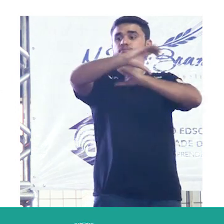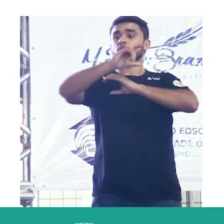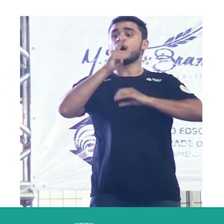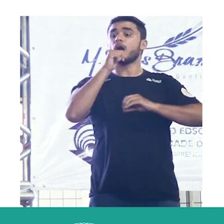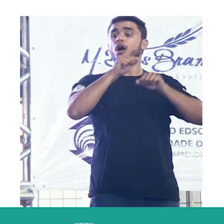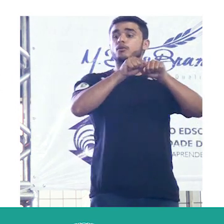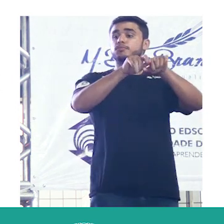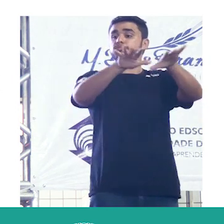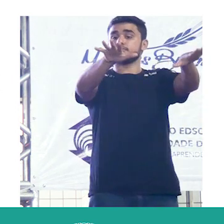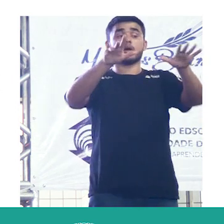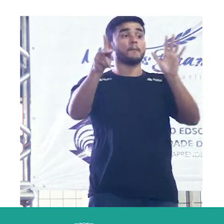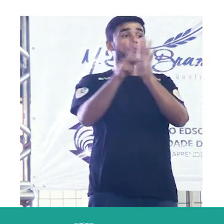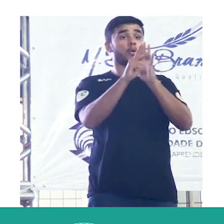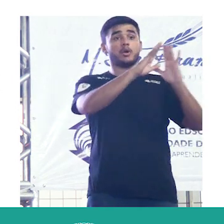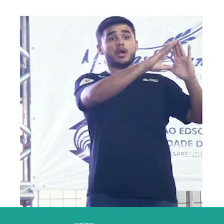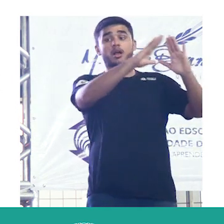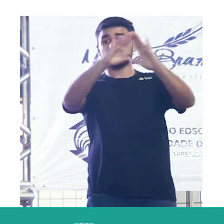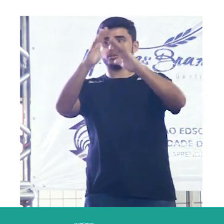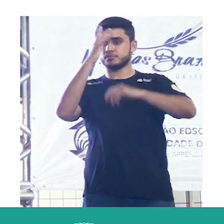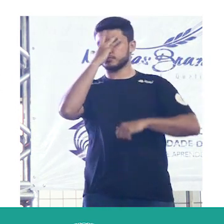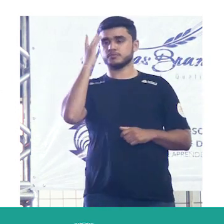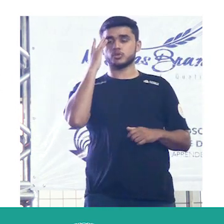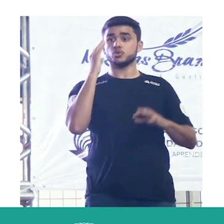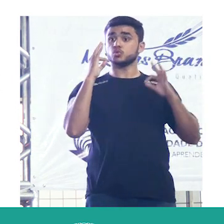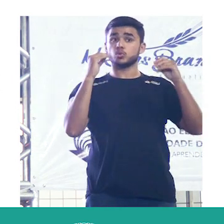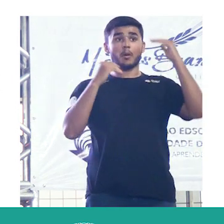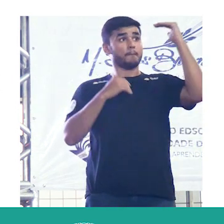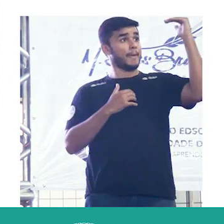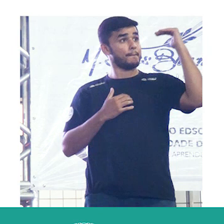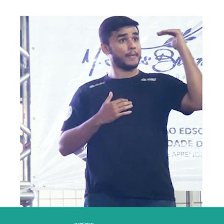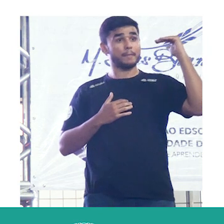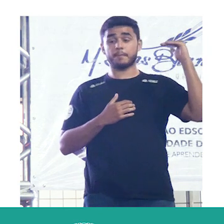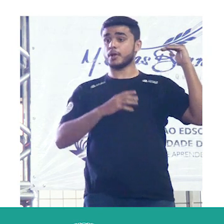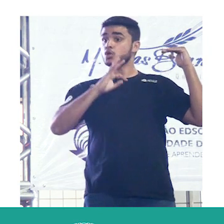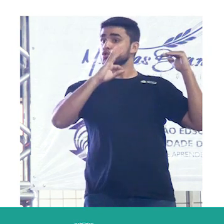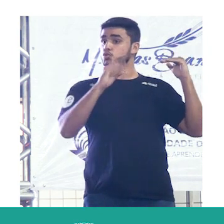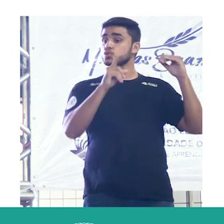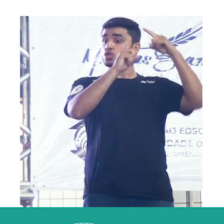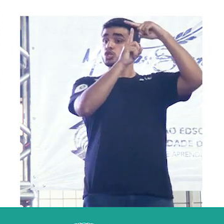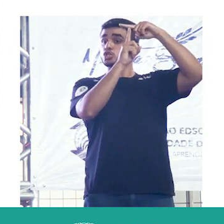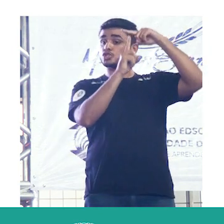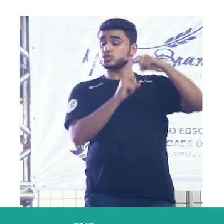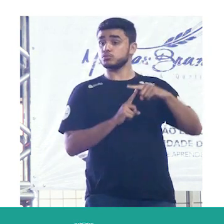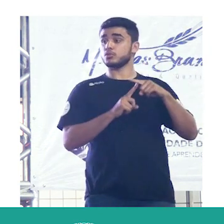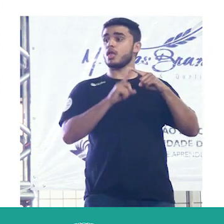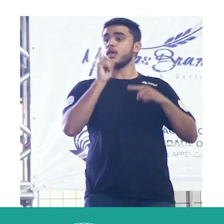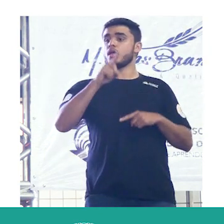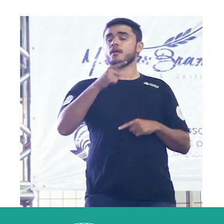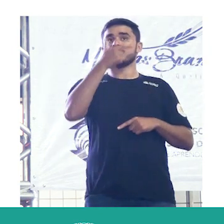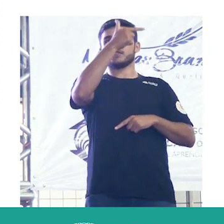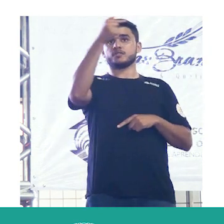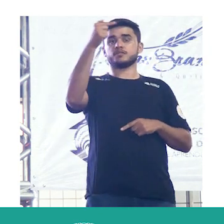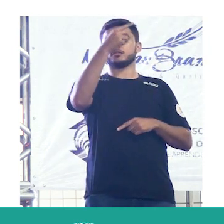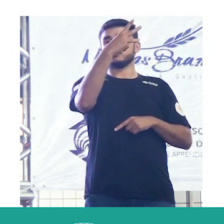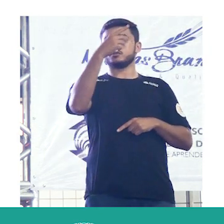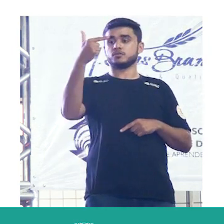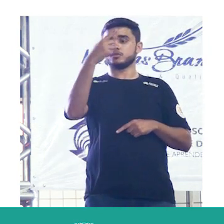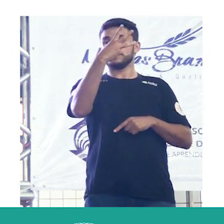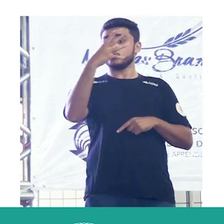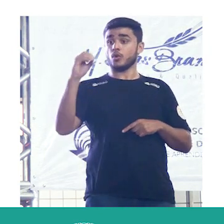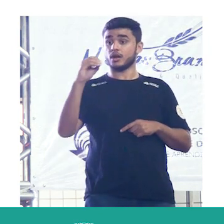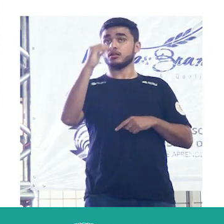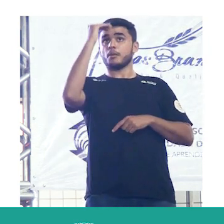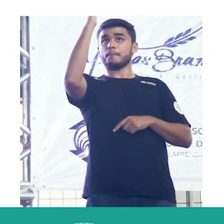elementos hidrogênio, oxigênio, alumínio, enxofre e cálcio são respectivamente 27, 32 e